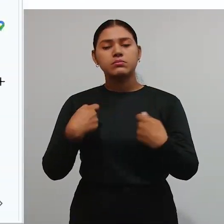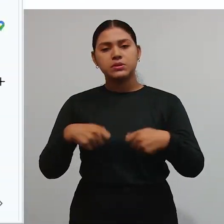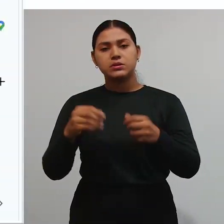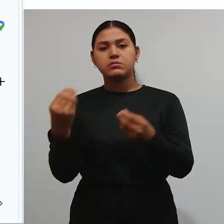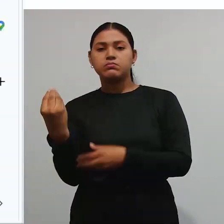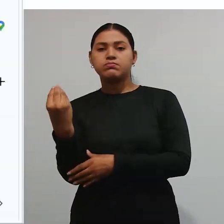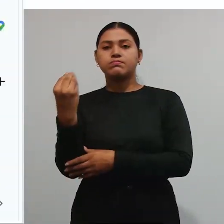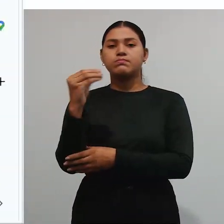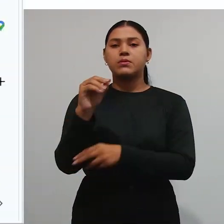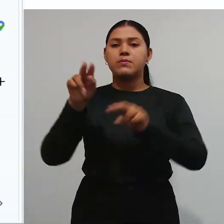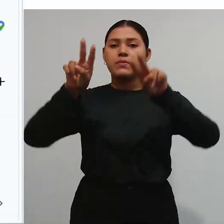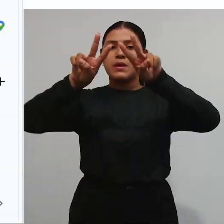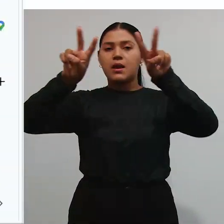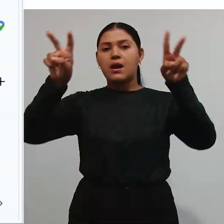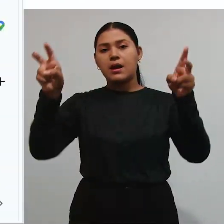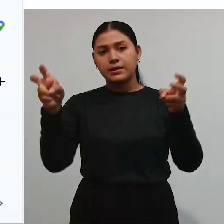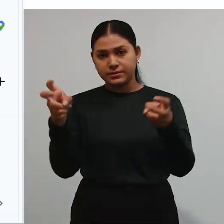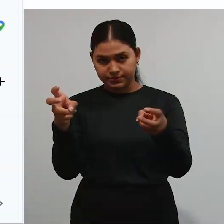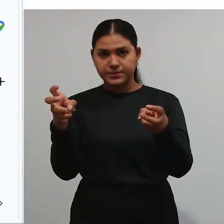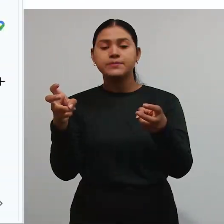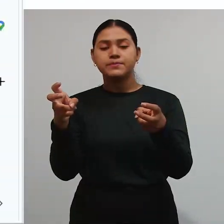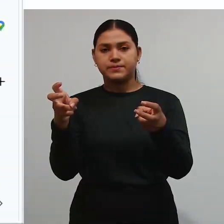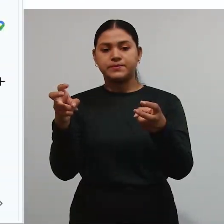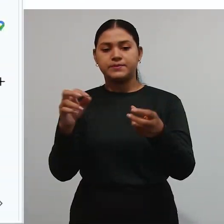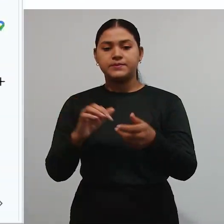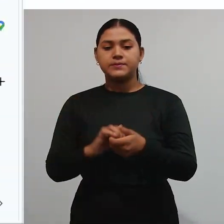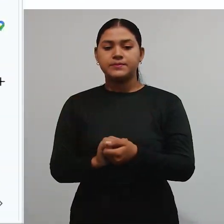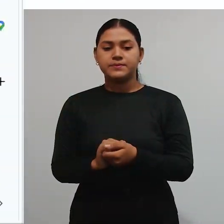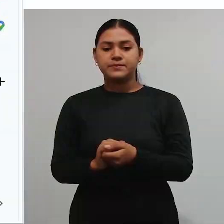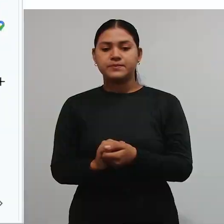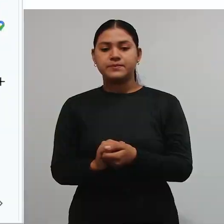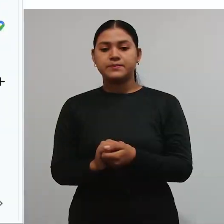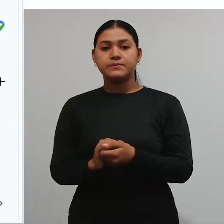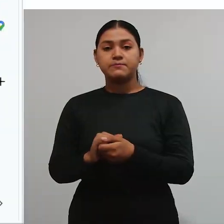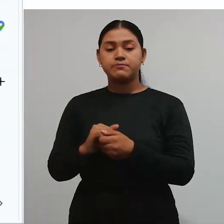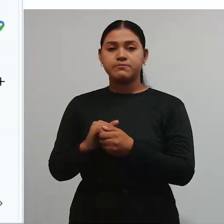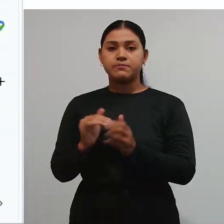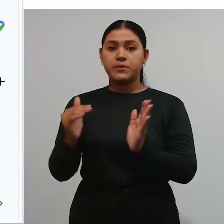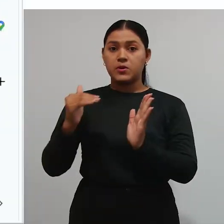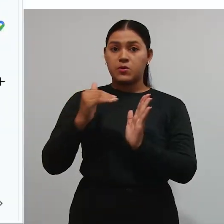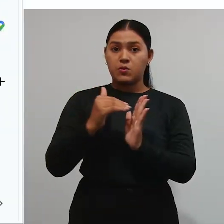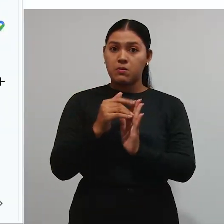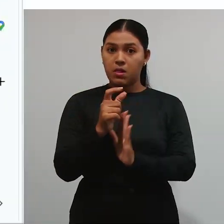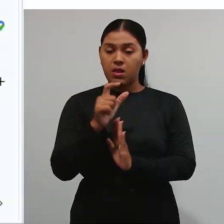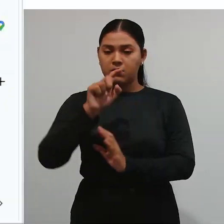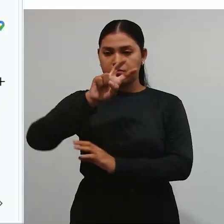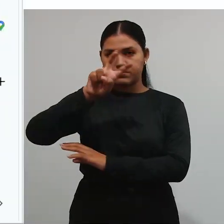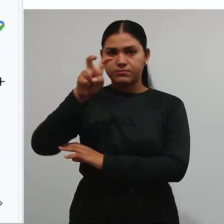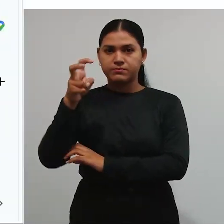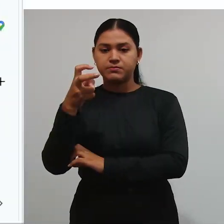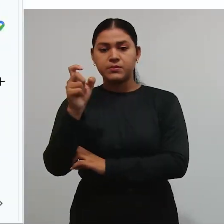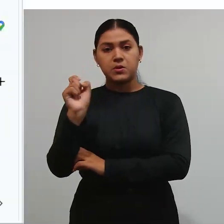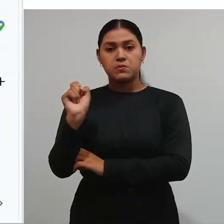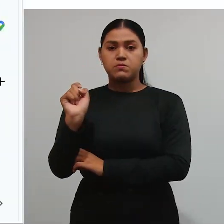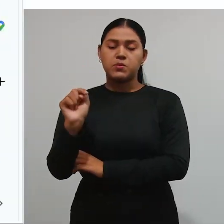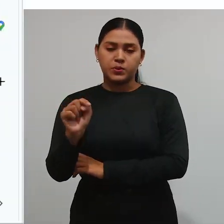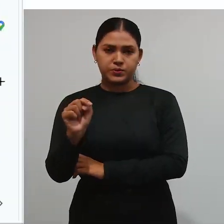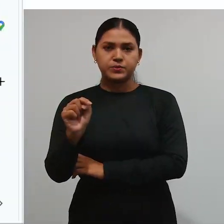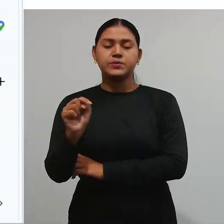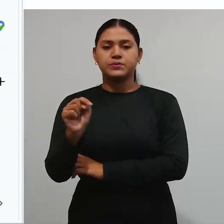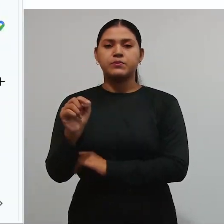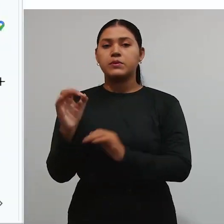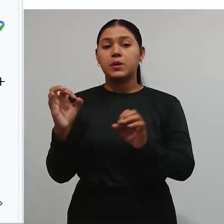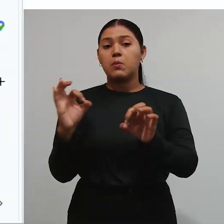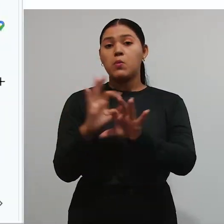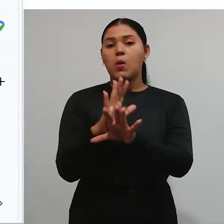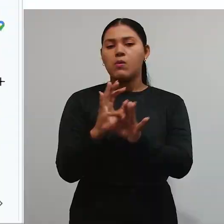me dar destaque. Então, abro aspas e fecho aspas quando encerrar o trecho